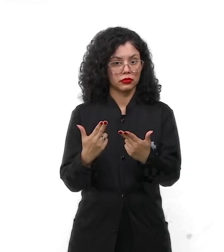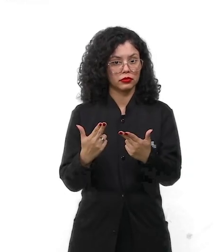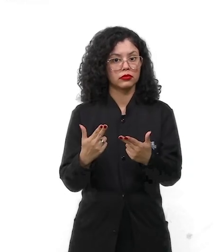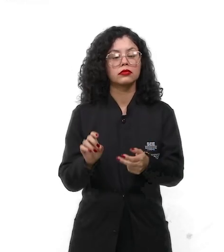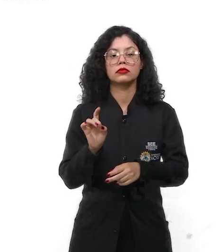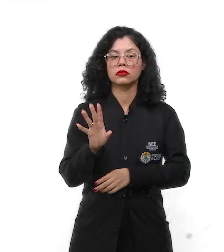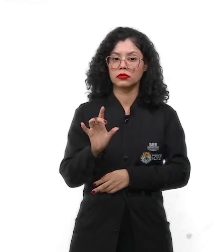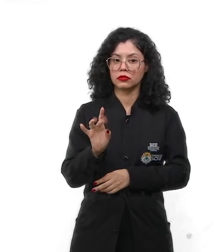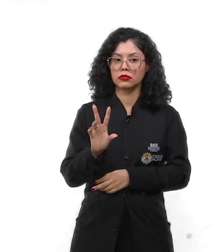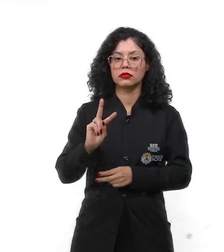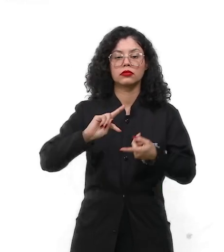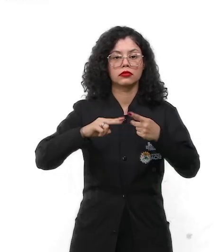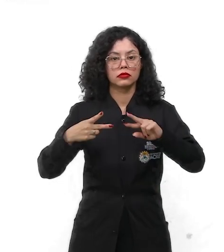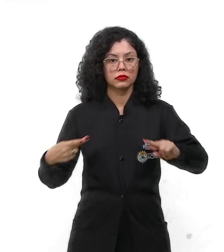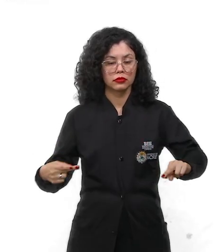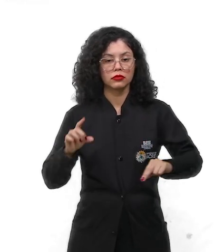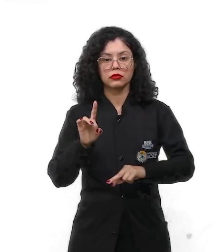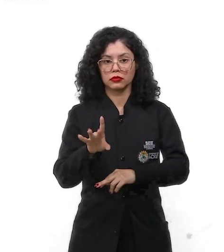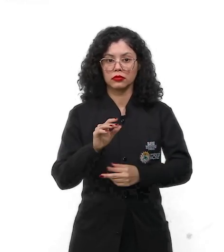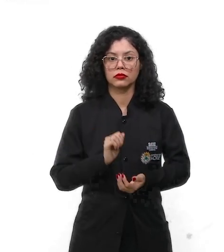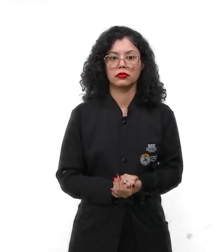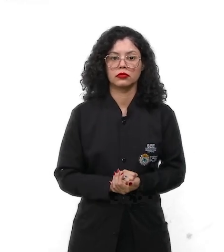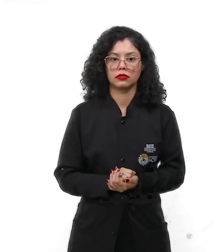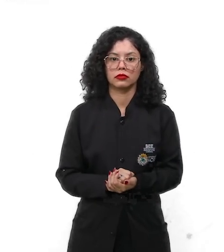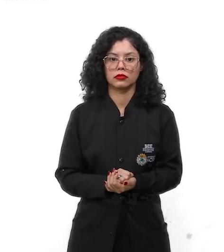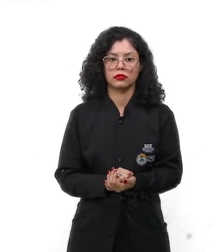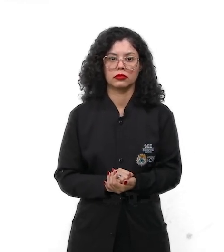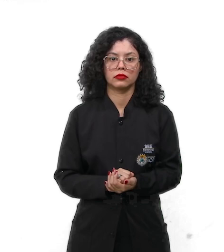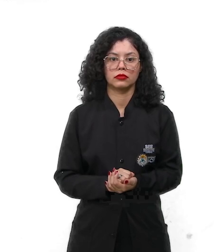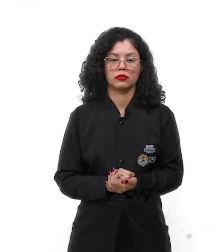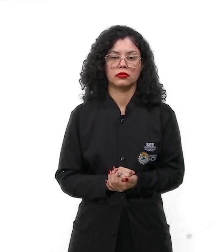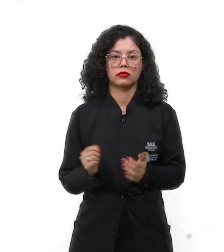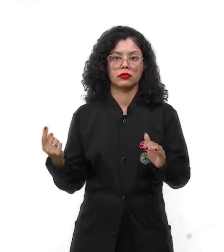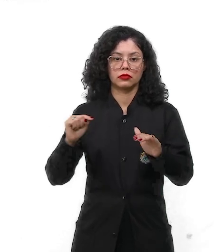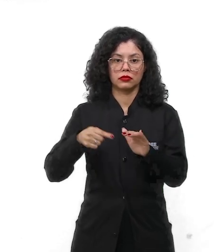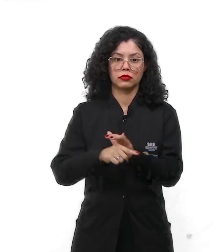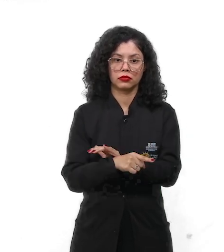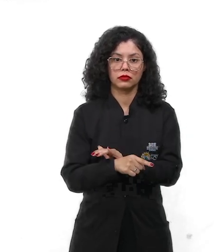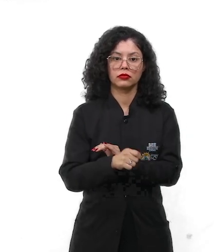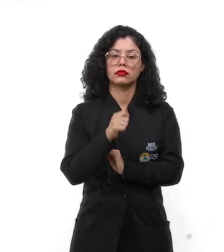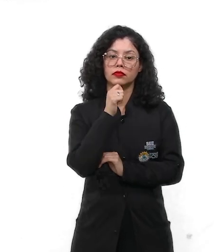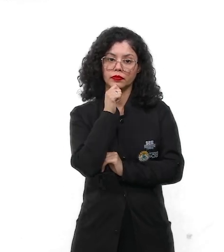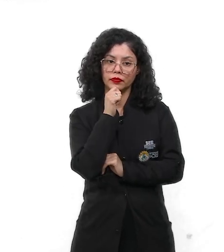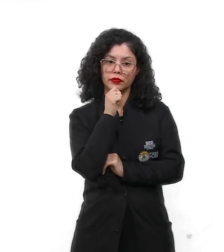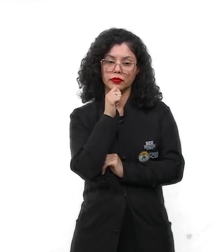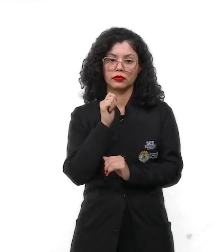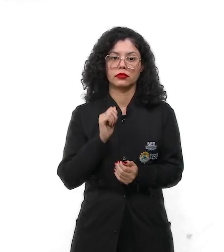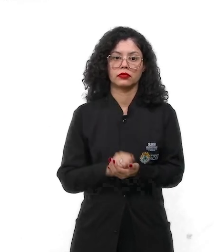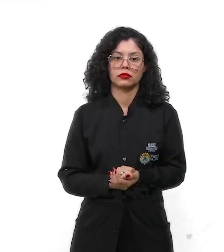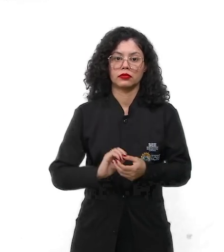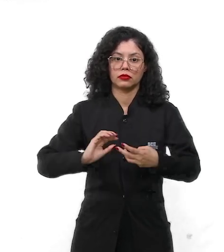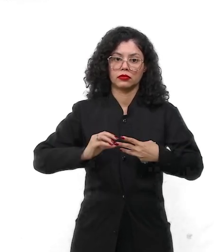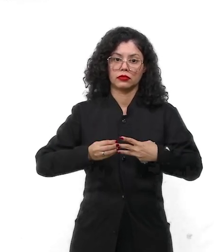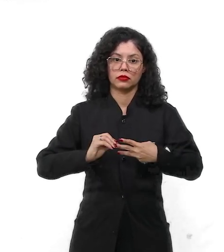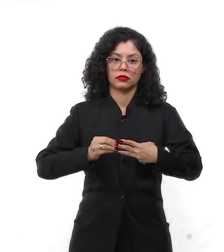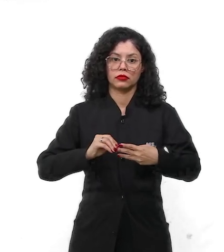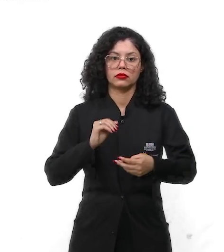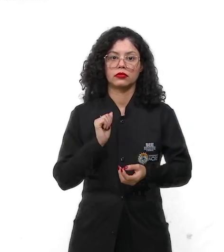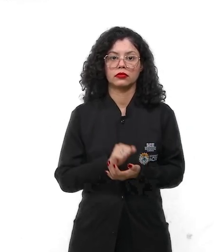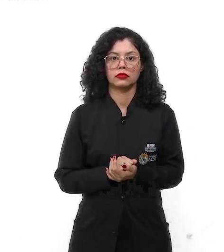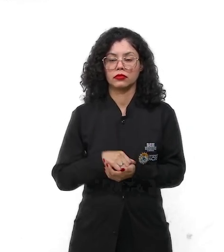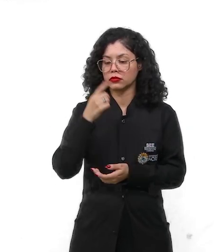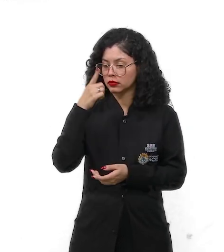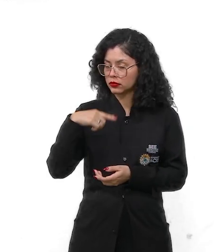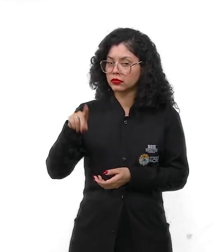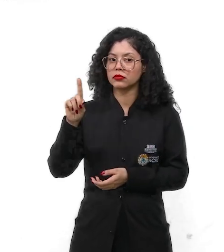informação genética do mamute, só que ele vai ser inserido o material genético dele numa célula sexual do